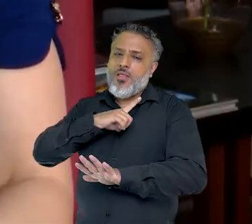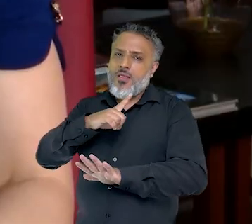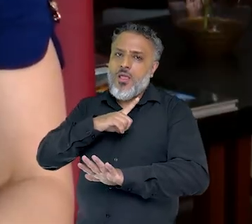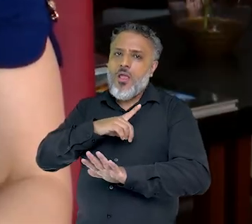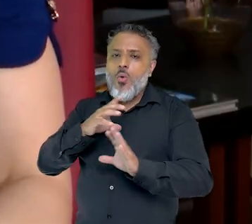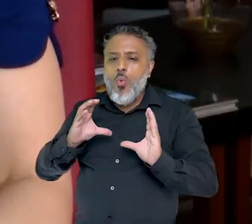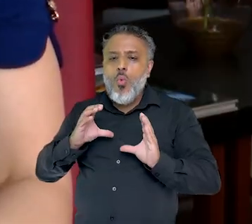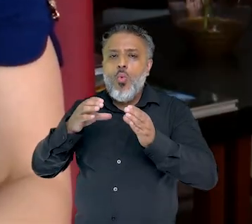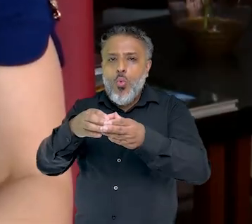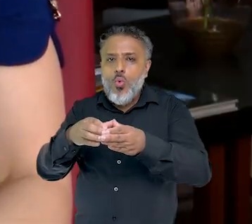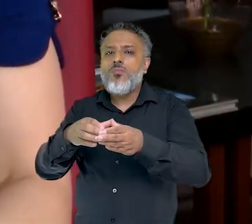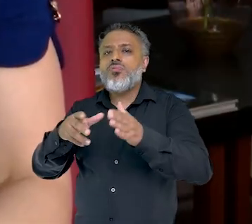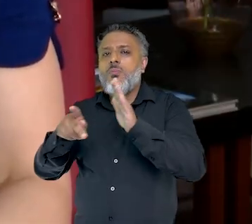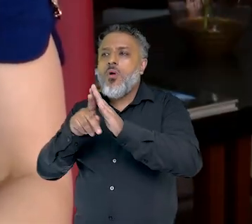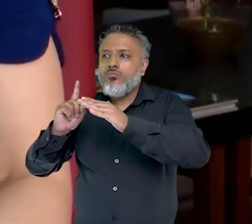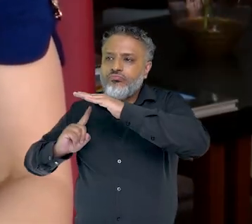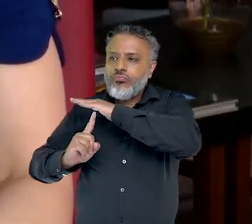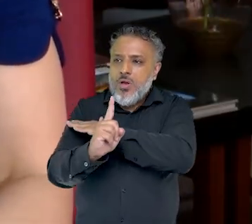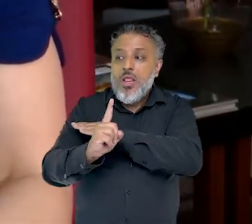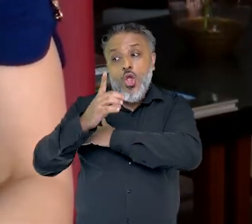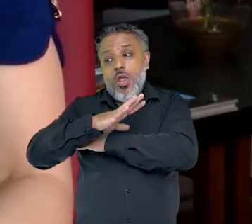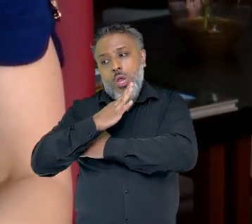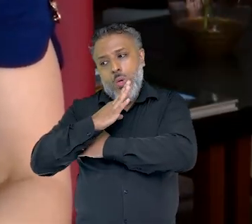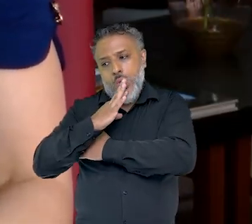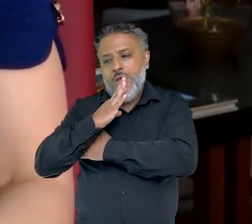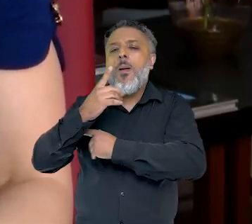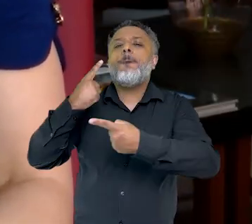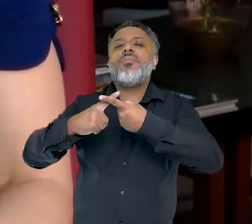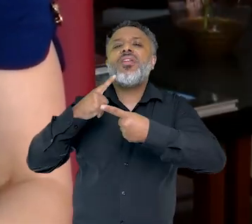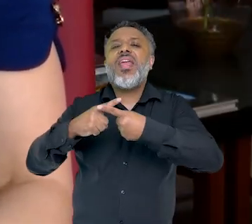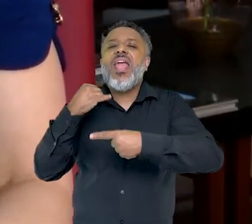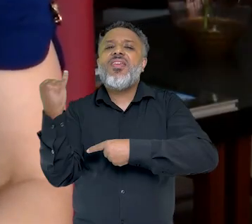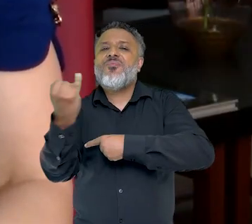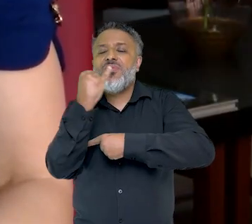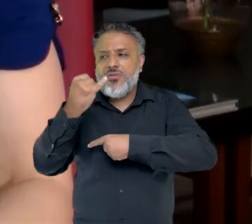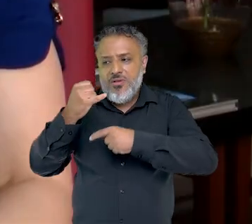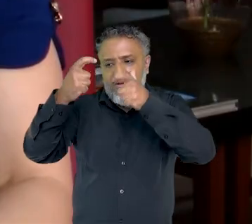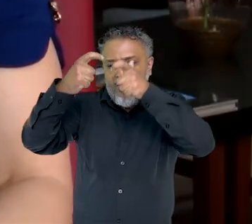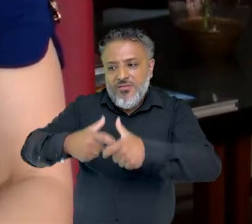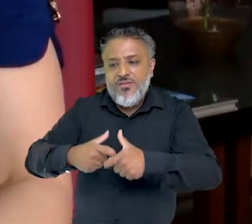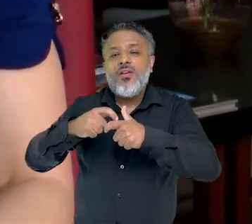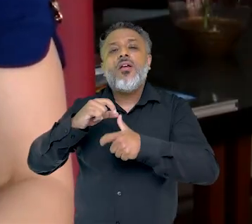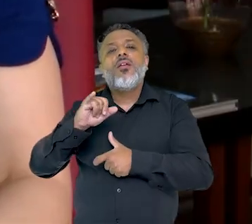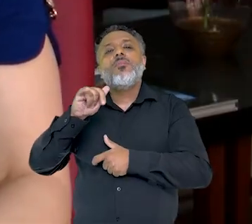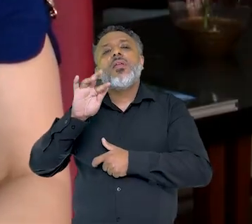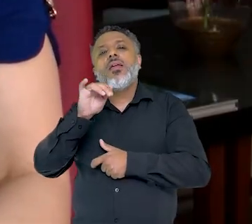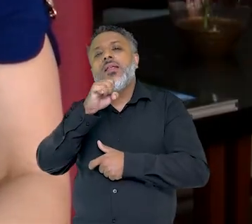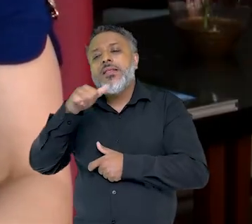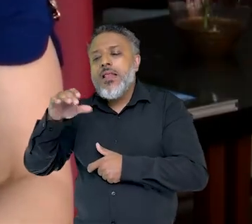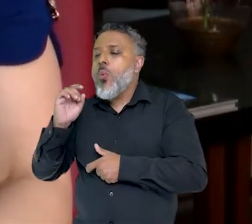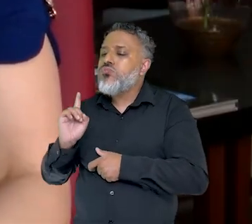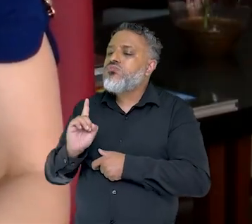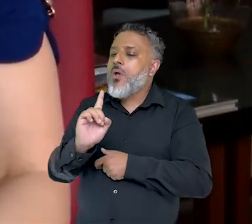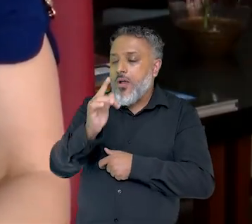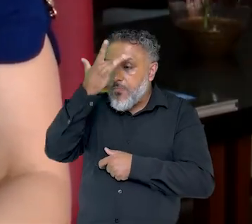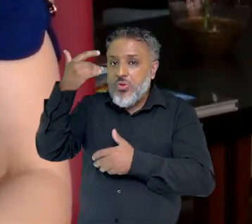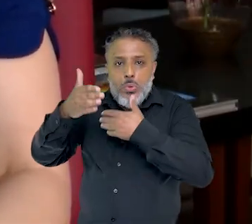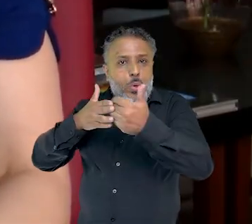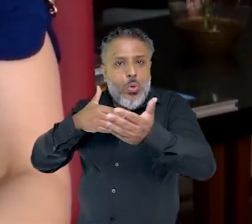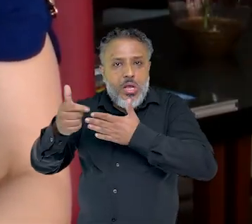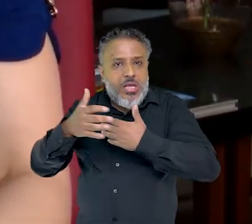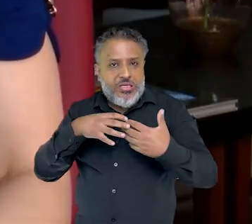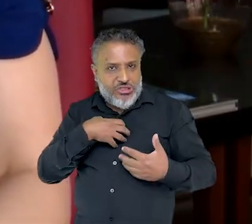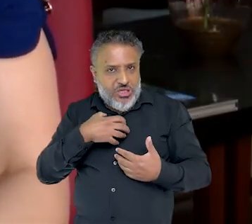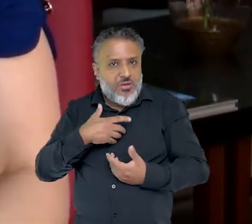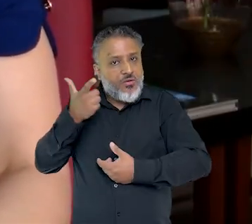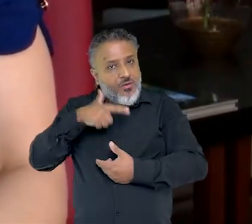categoria migratória reconhecida. E por que é importante a gente ter uma categoria migratória, né, para as pessoas migrantes em qualquer situação?